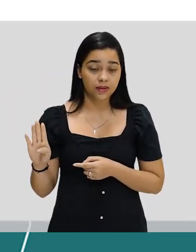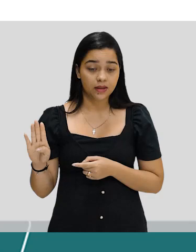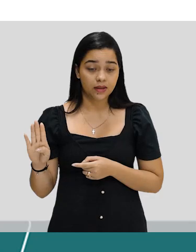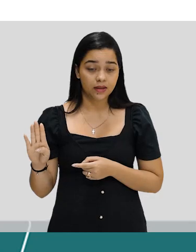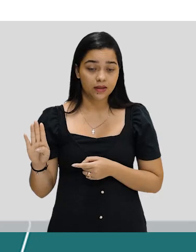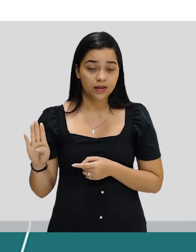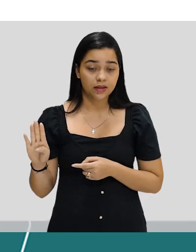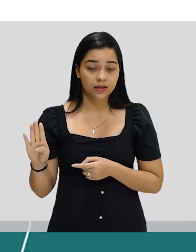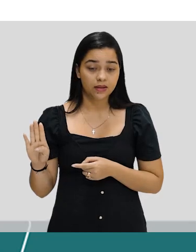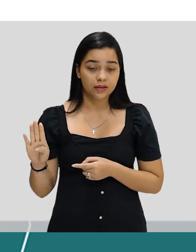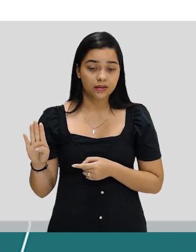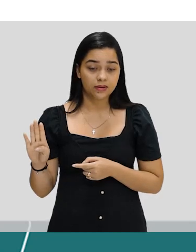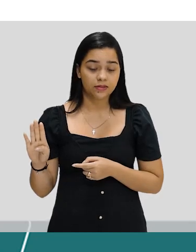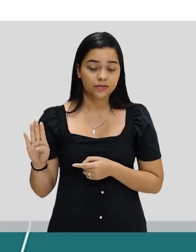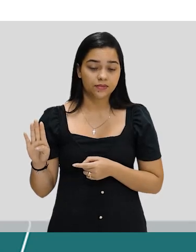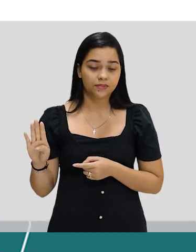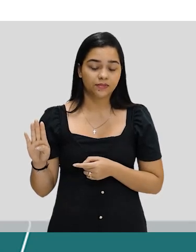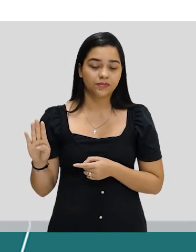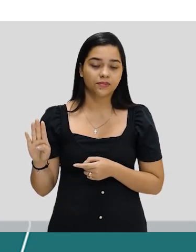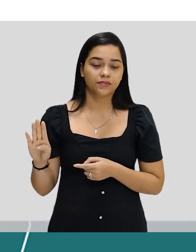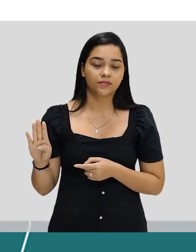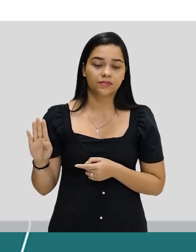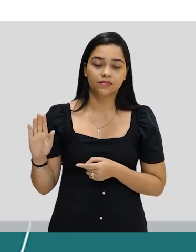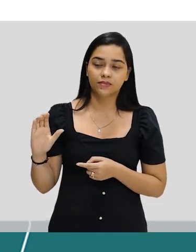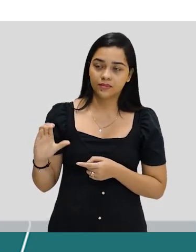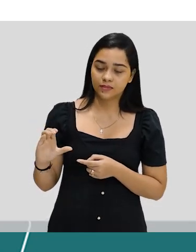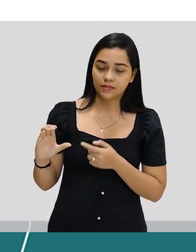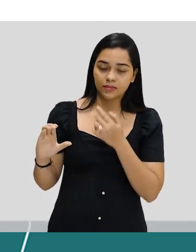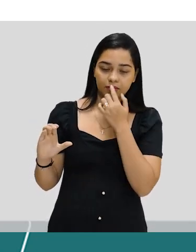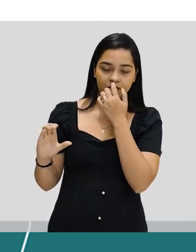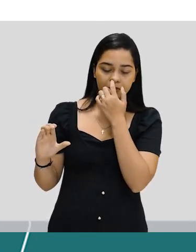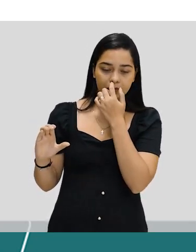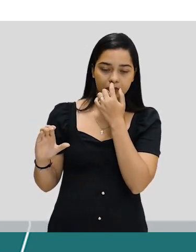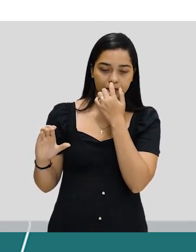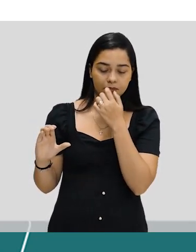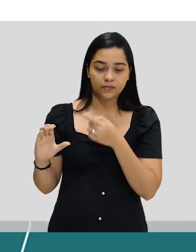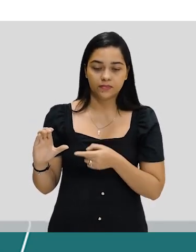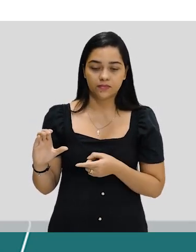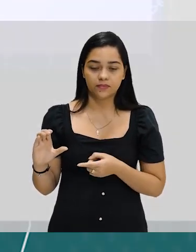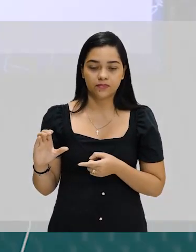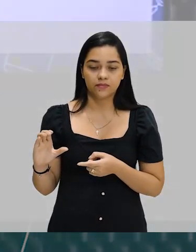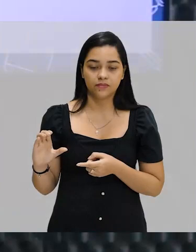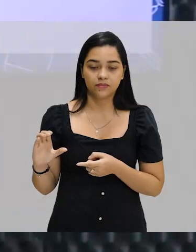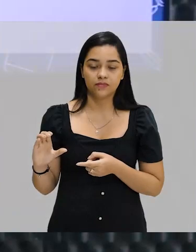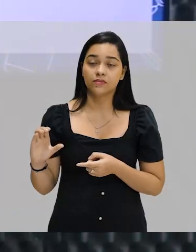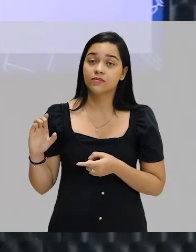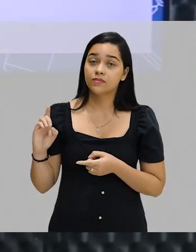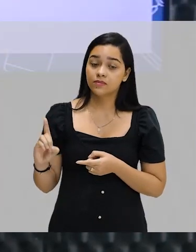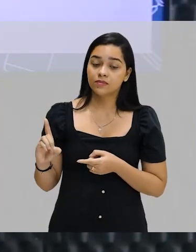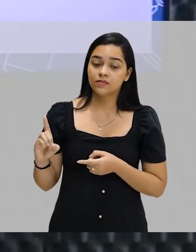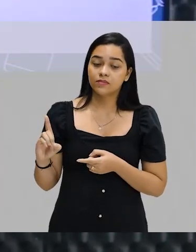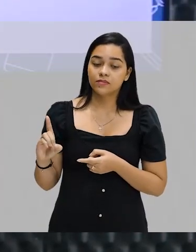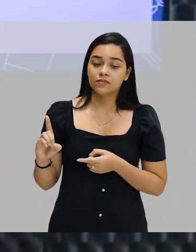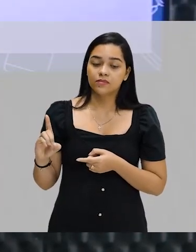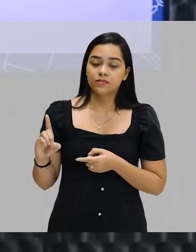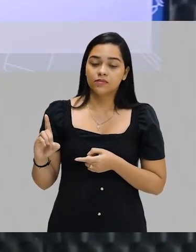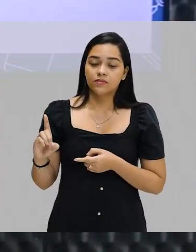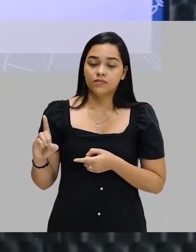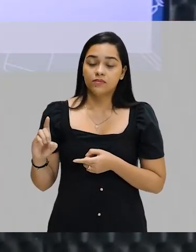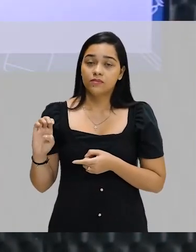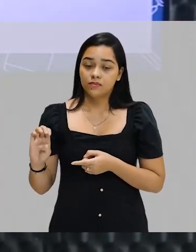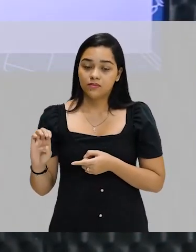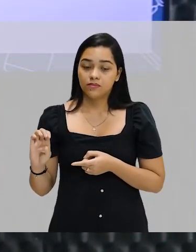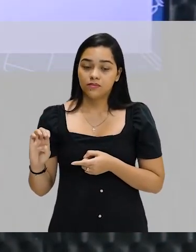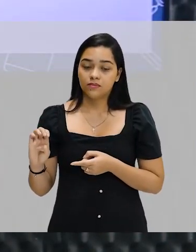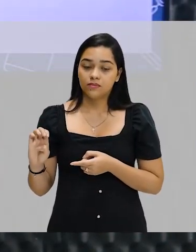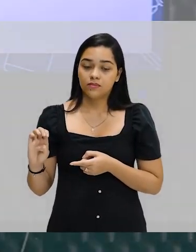e não. Amor, ódio e esse. Apenas nosso e dos. Grande, amarelas e